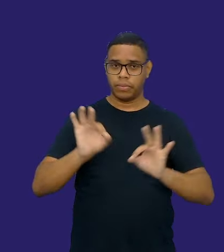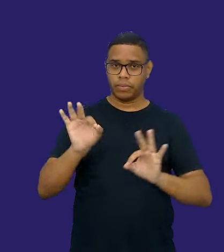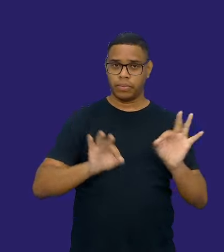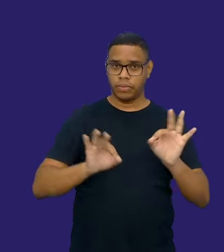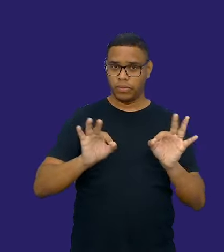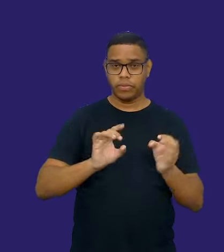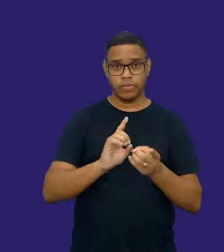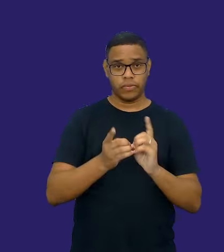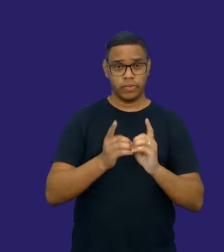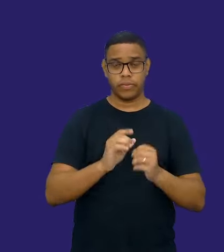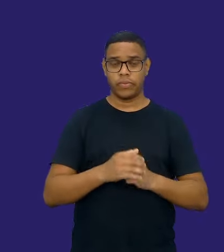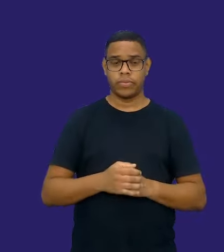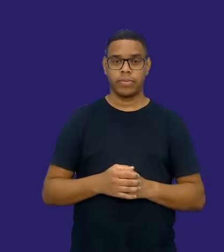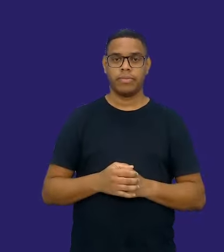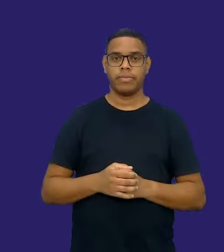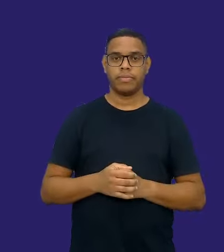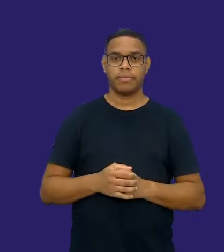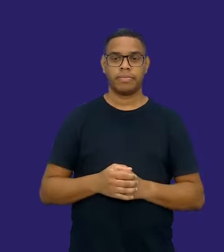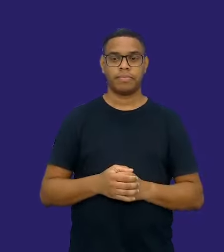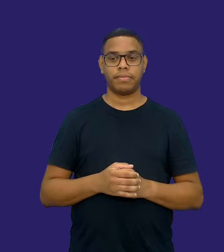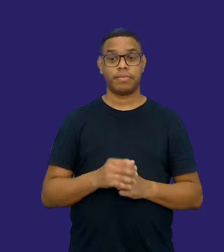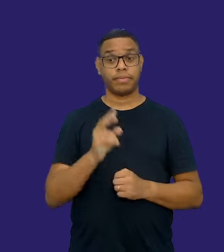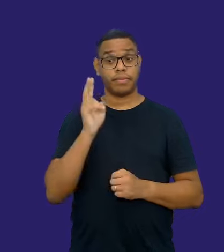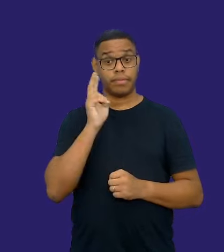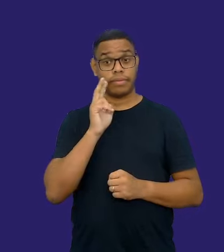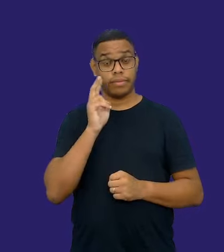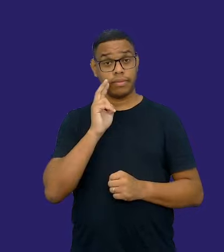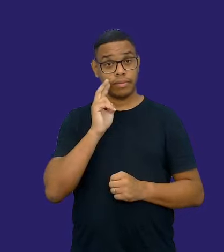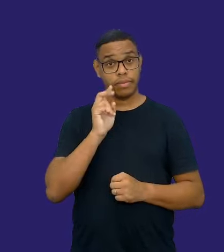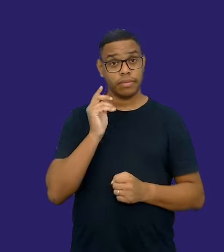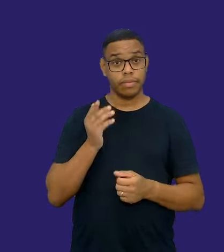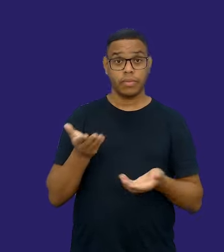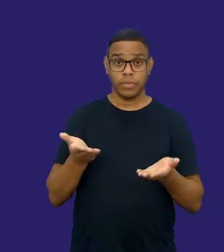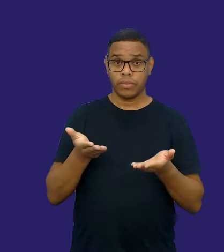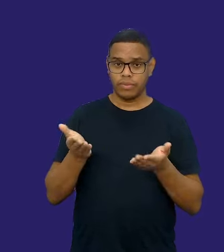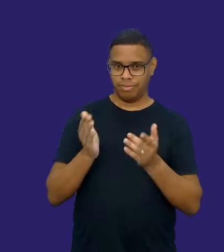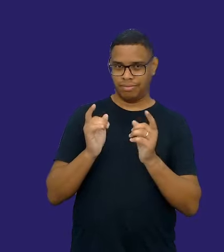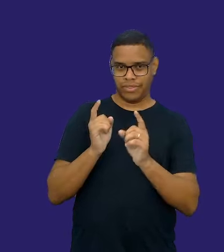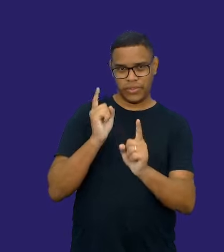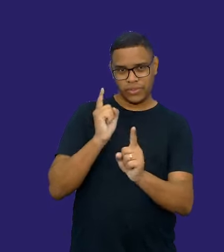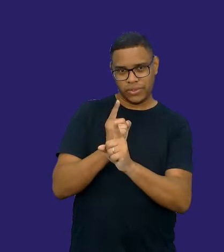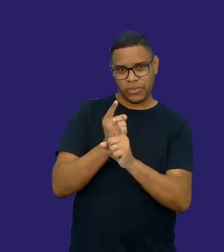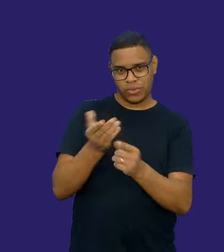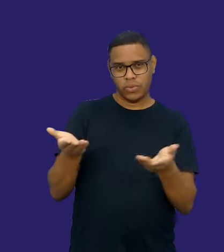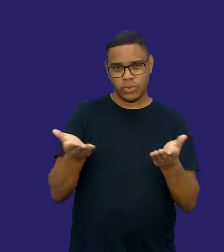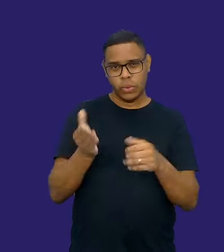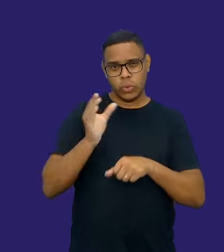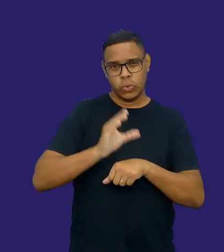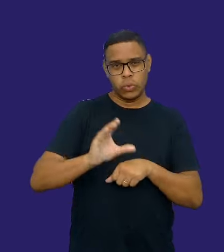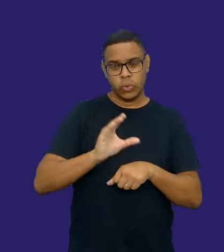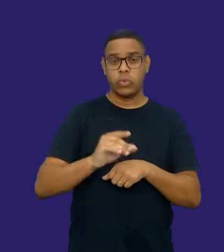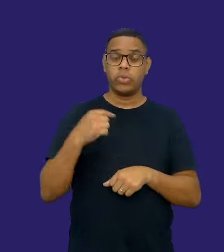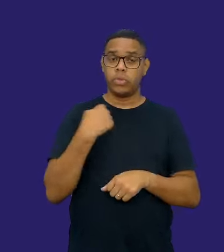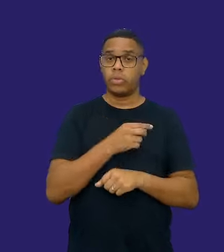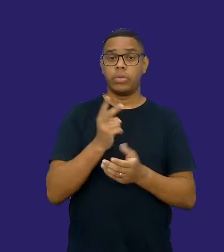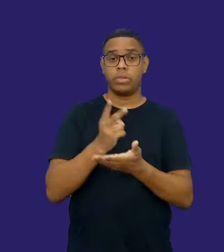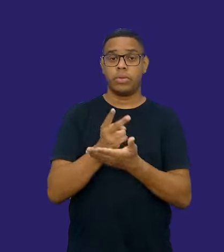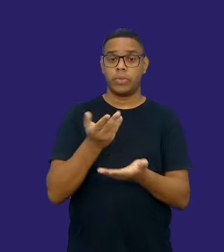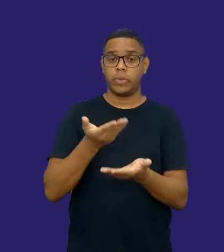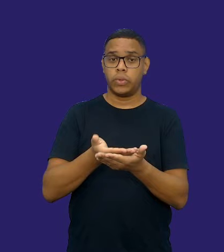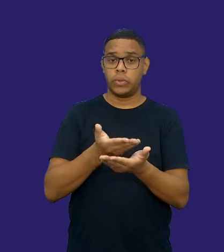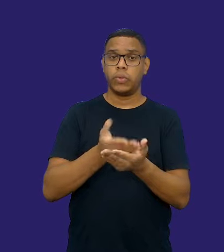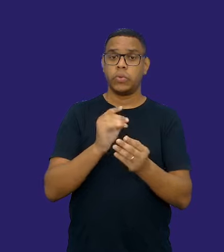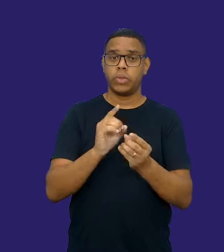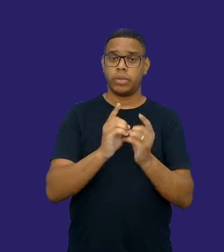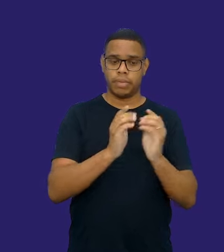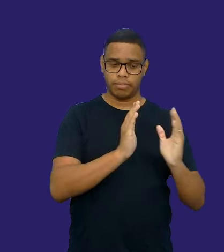planejamento didático. Vamos lembrar, né, que esse nosso encontro, né, nós estamos sempre estudando uma